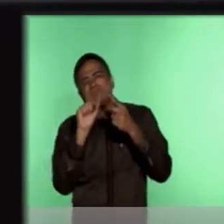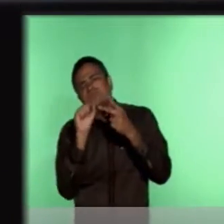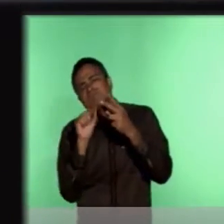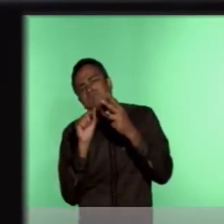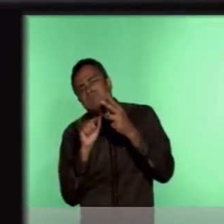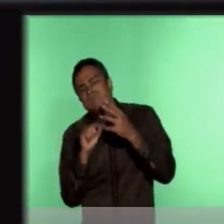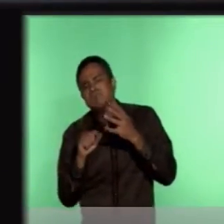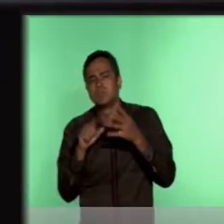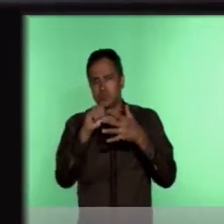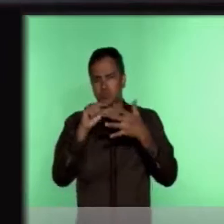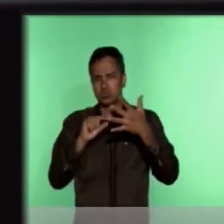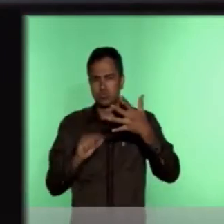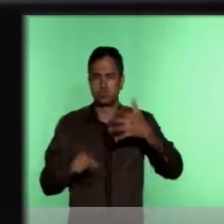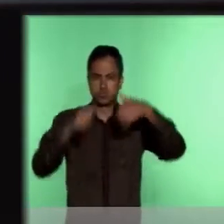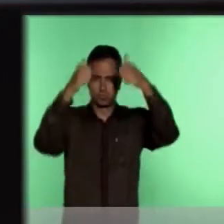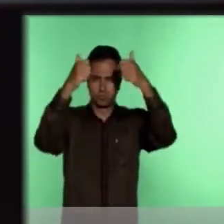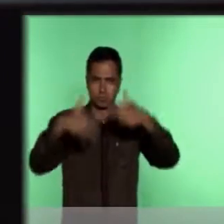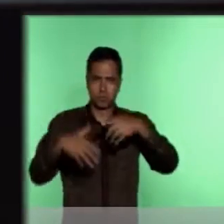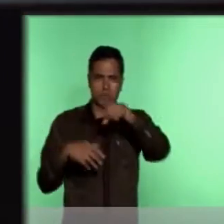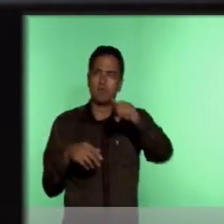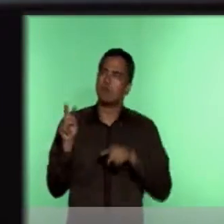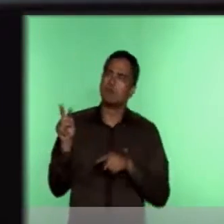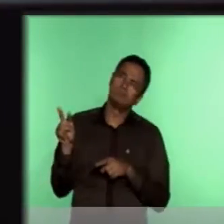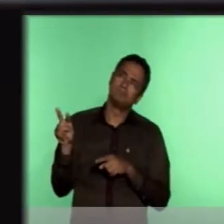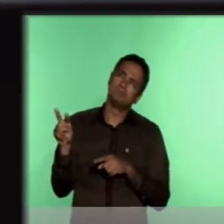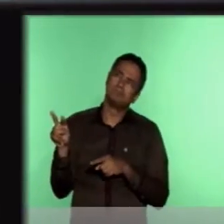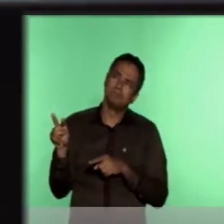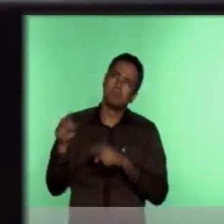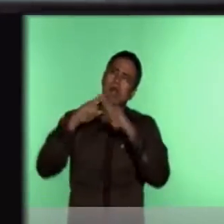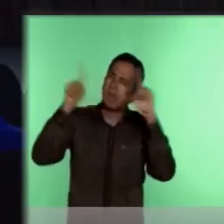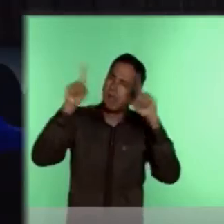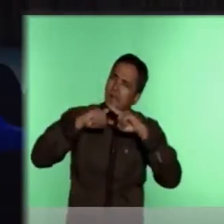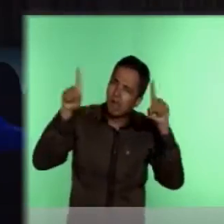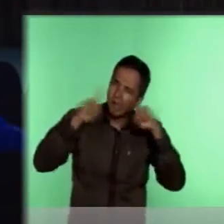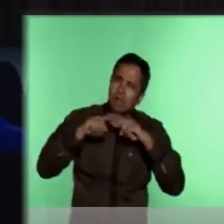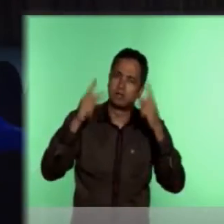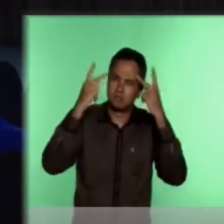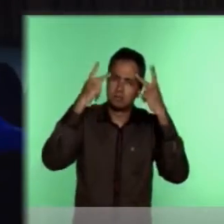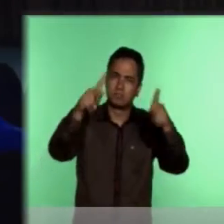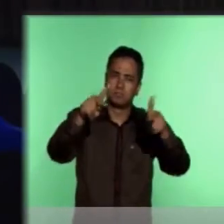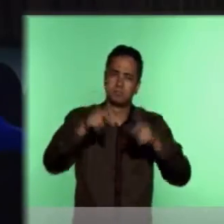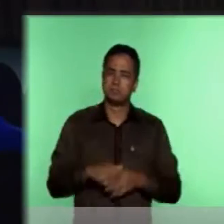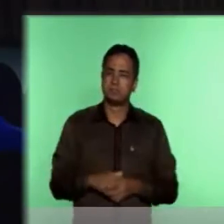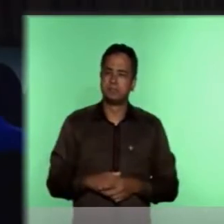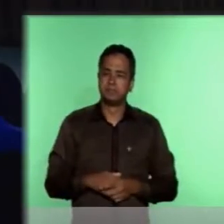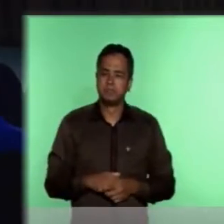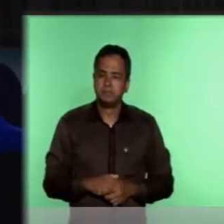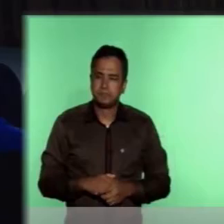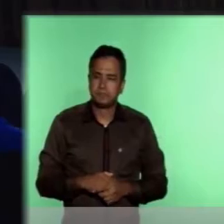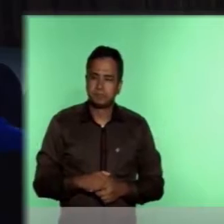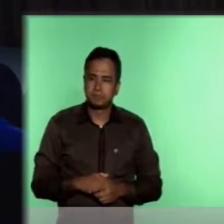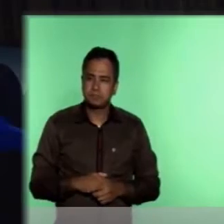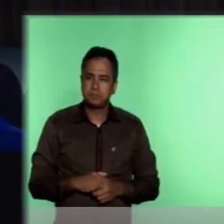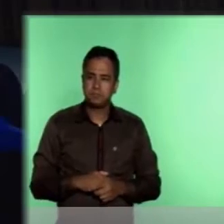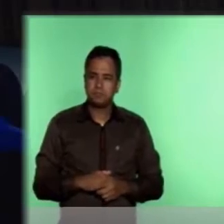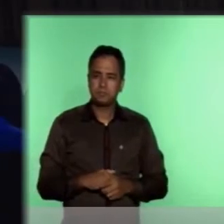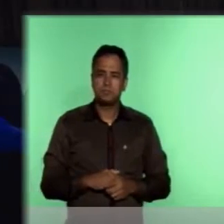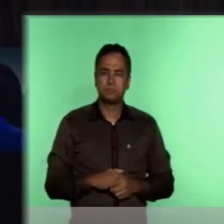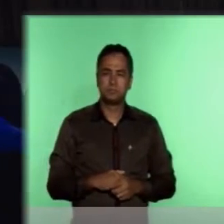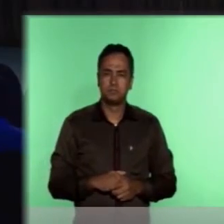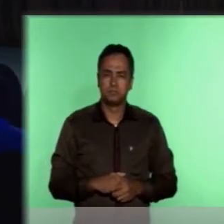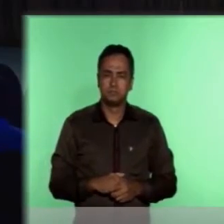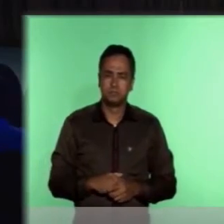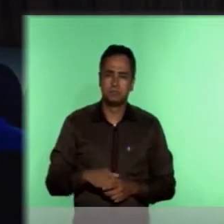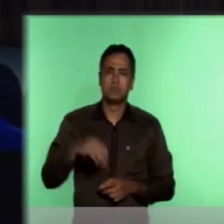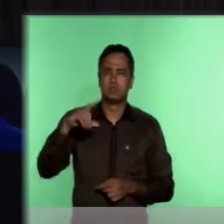vocês possam questionar o processo internacional de direito à educação. Bom, nesse sentido, tratando dos aspectos